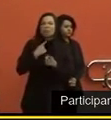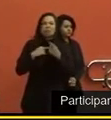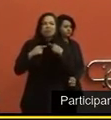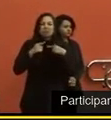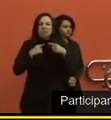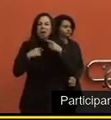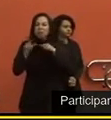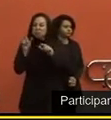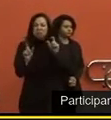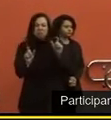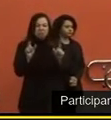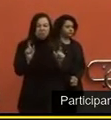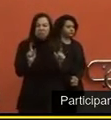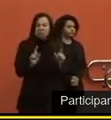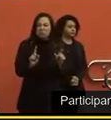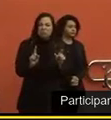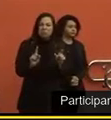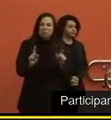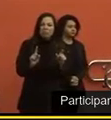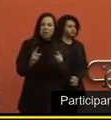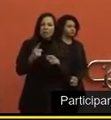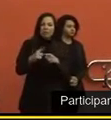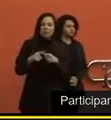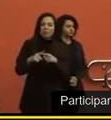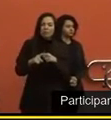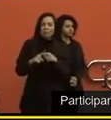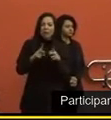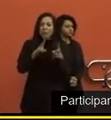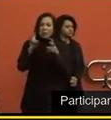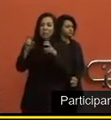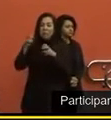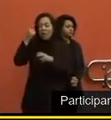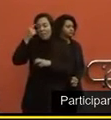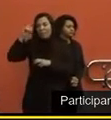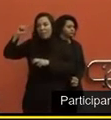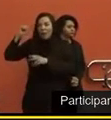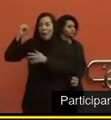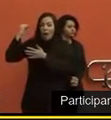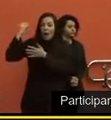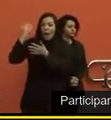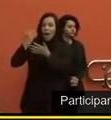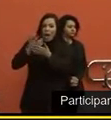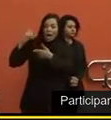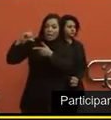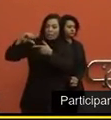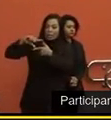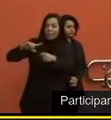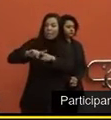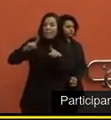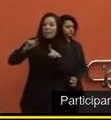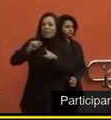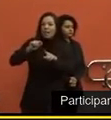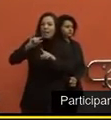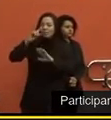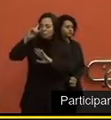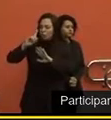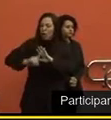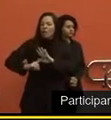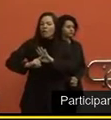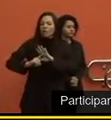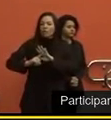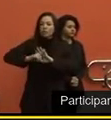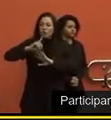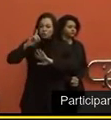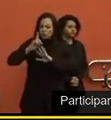alheios, constituído nos moldes das teorias clássicas, mas como defensor de interesses de